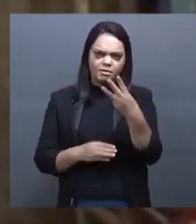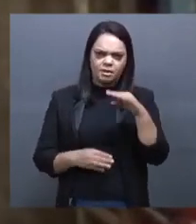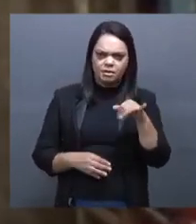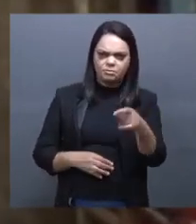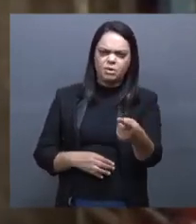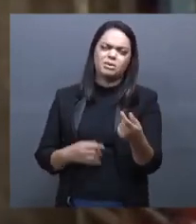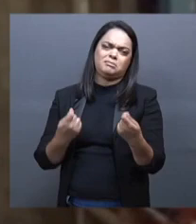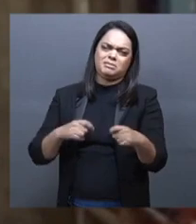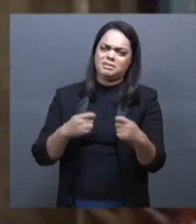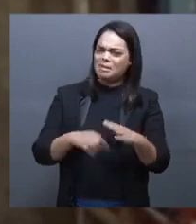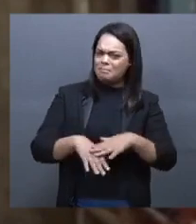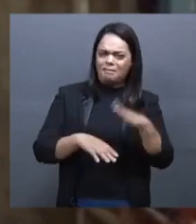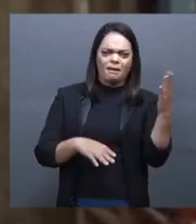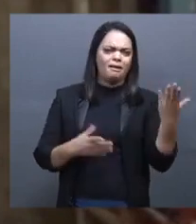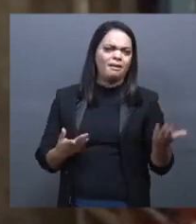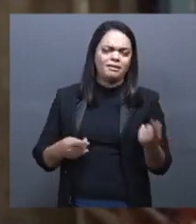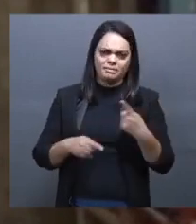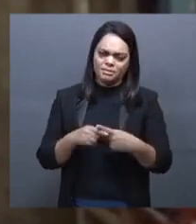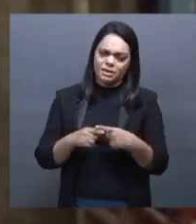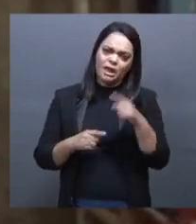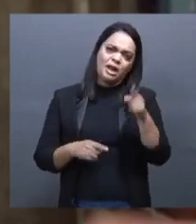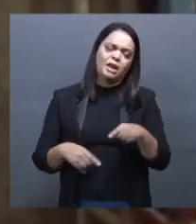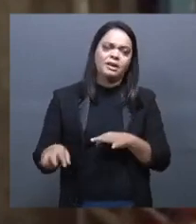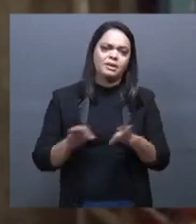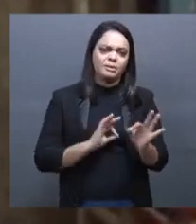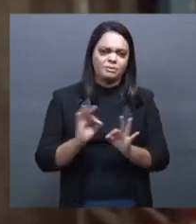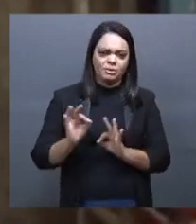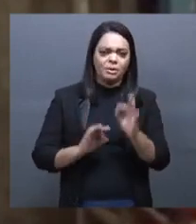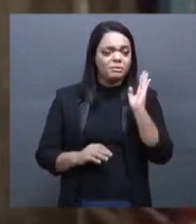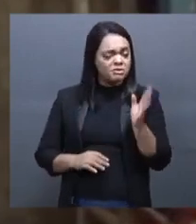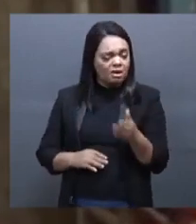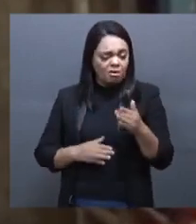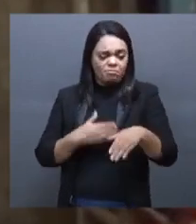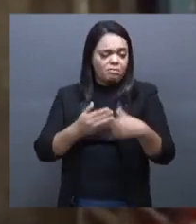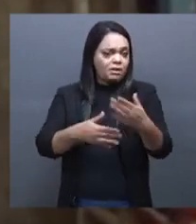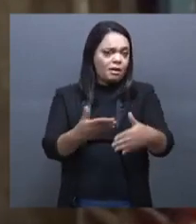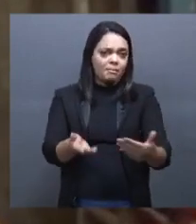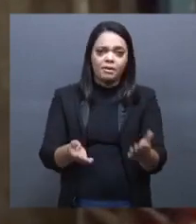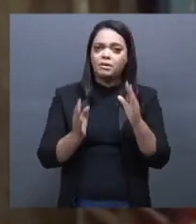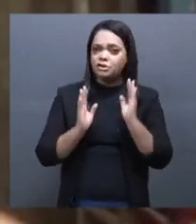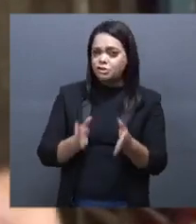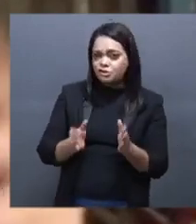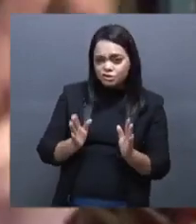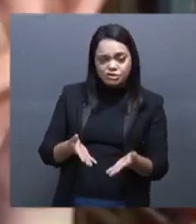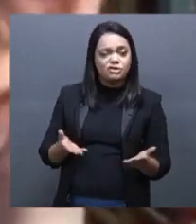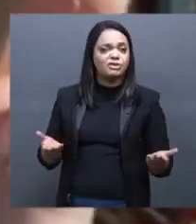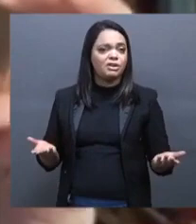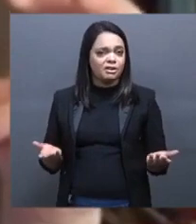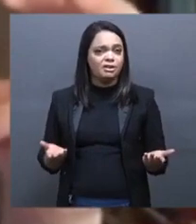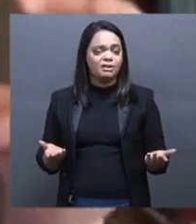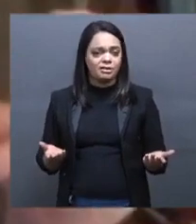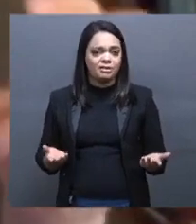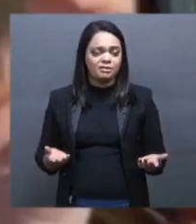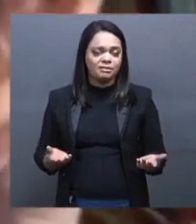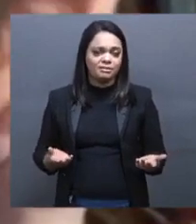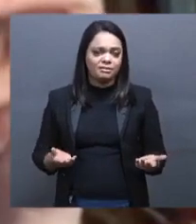que isso, especialmente porque esse é um programa que já está em andamento, que já está, como a gente poderia dizer, né? É um